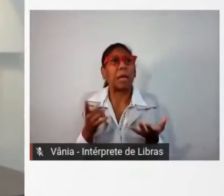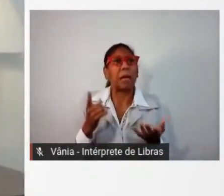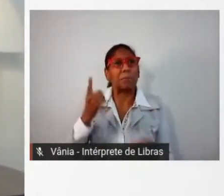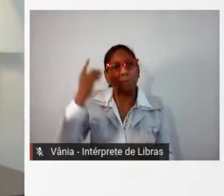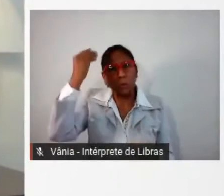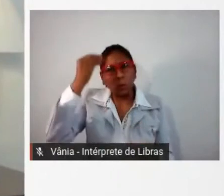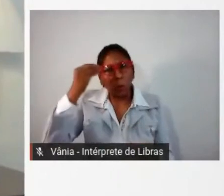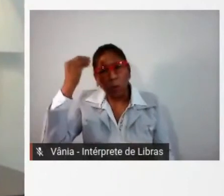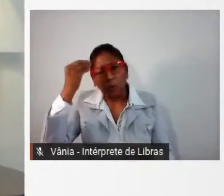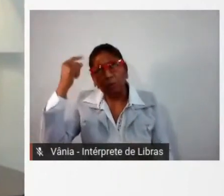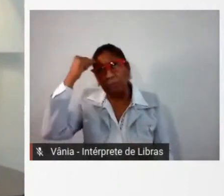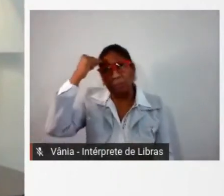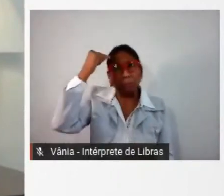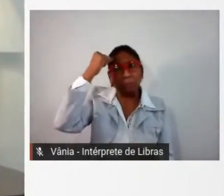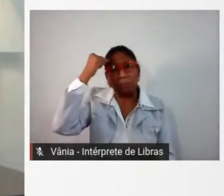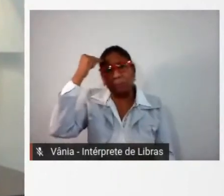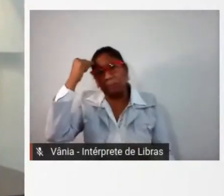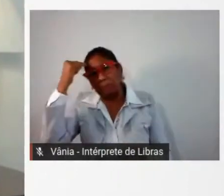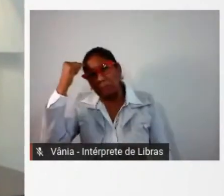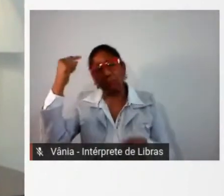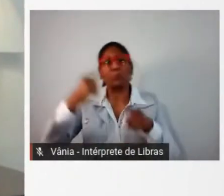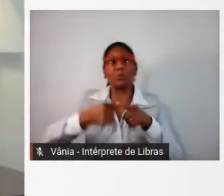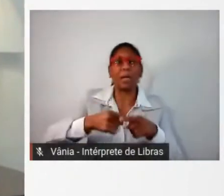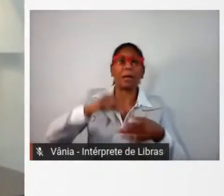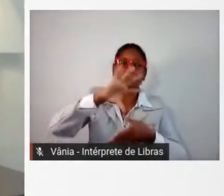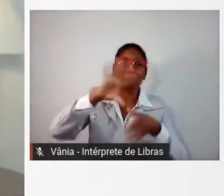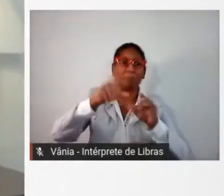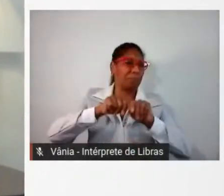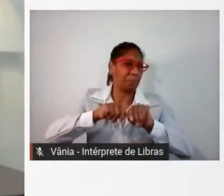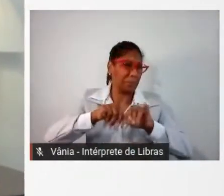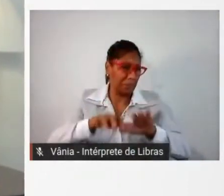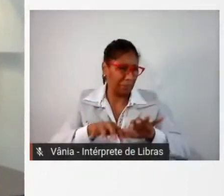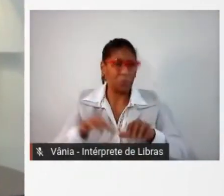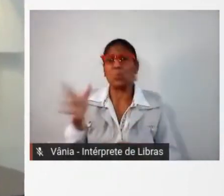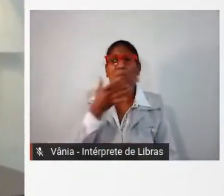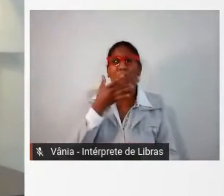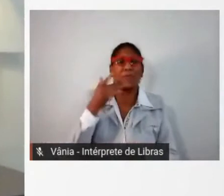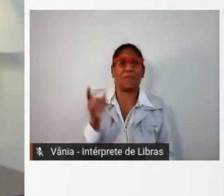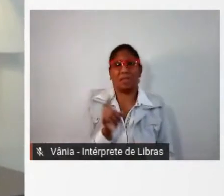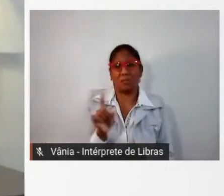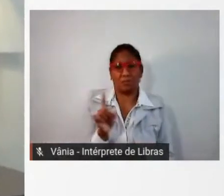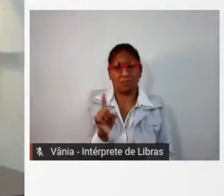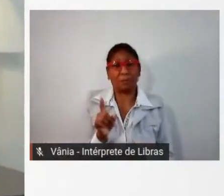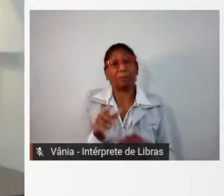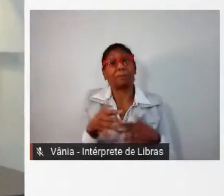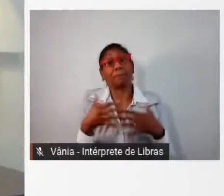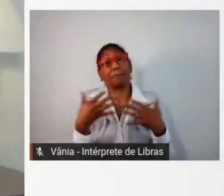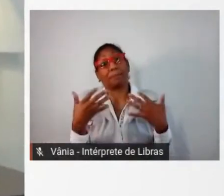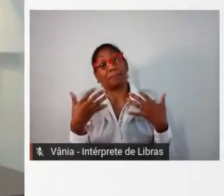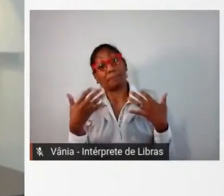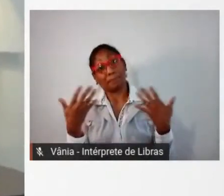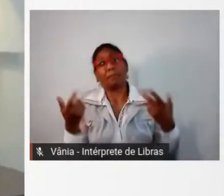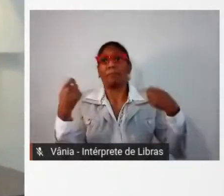psicologicamente, né, em função da pandemia, não é fácil para ninguém, mas há que se ter